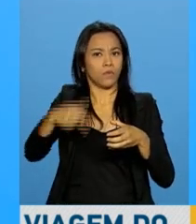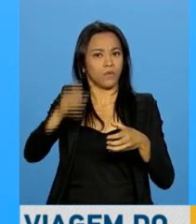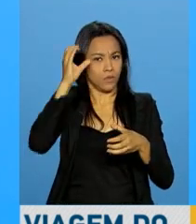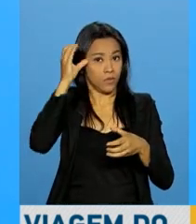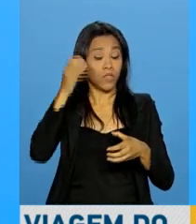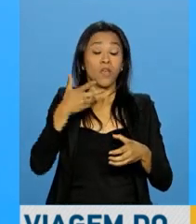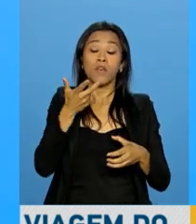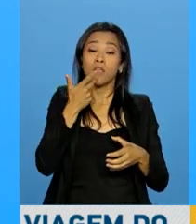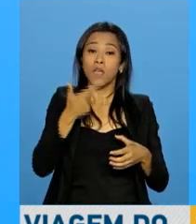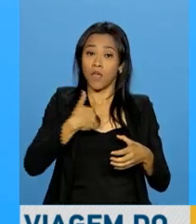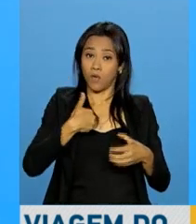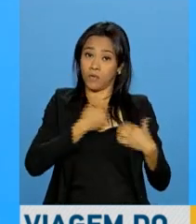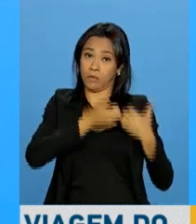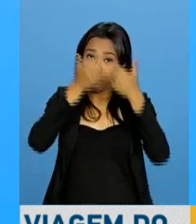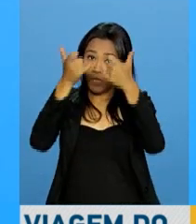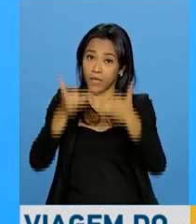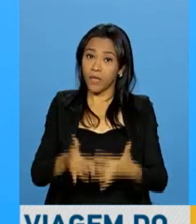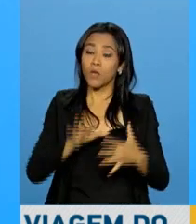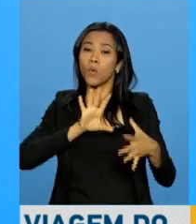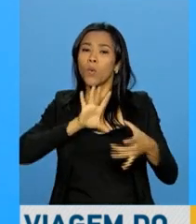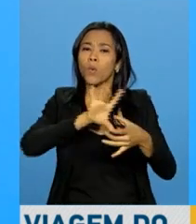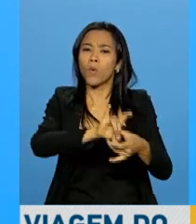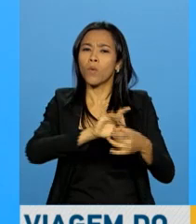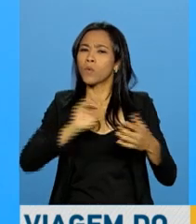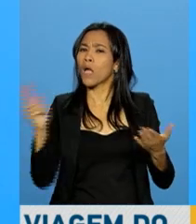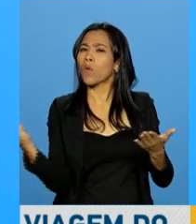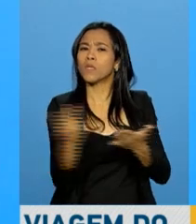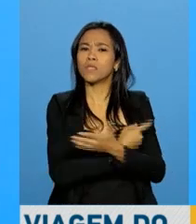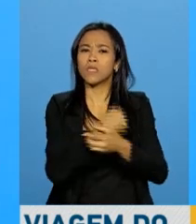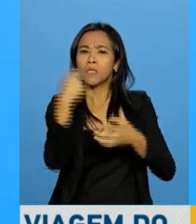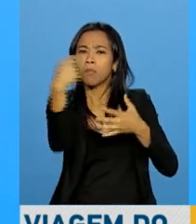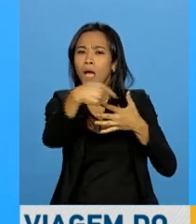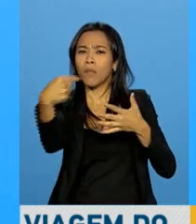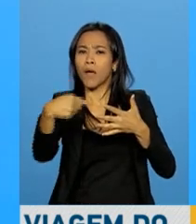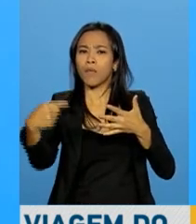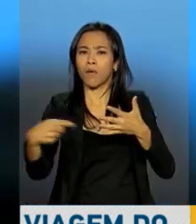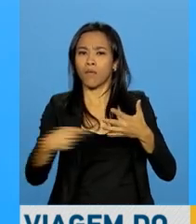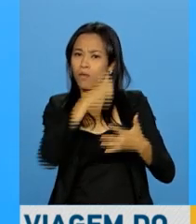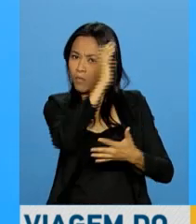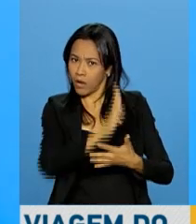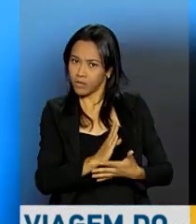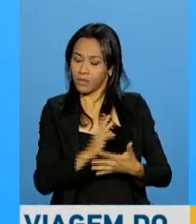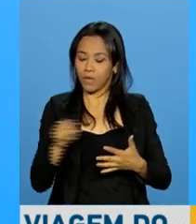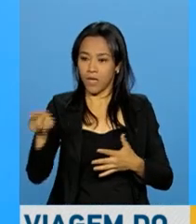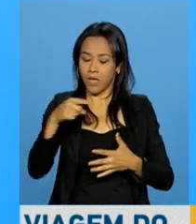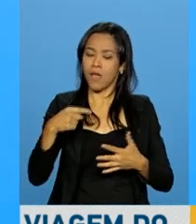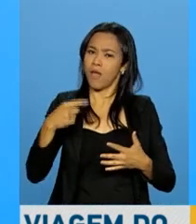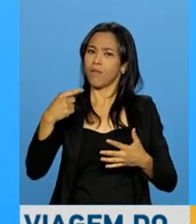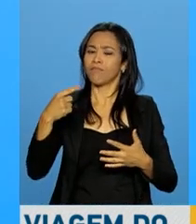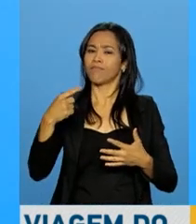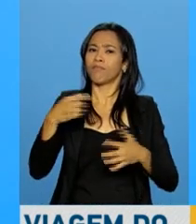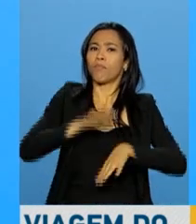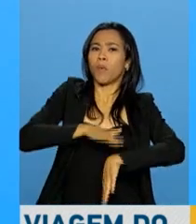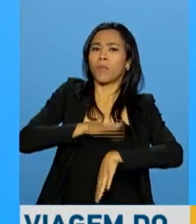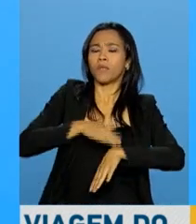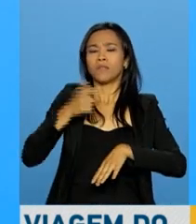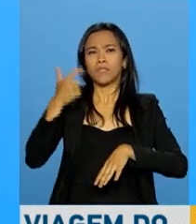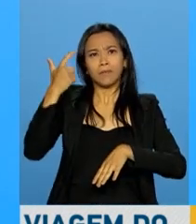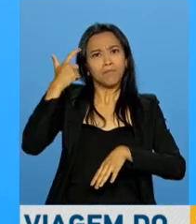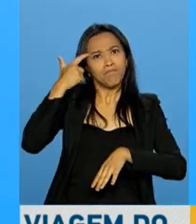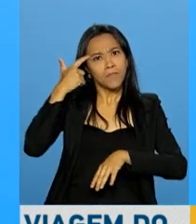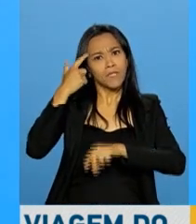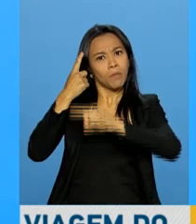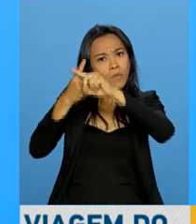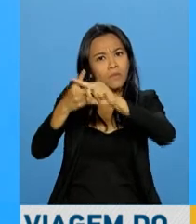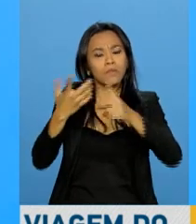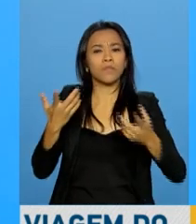momento que vive o Brasil, que é um momento de otimismo, de retomada da